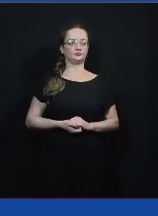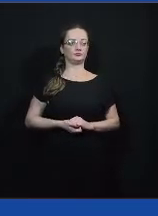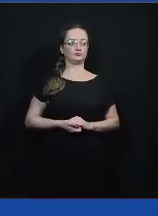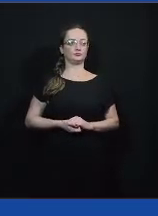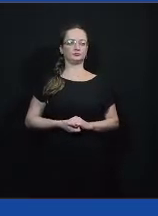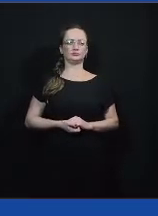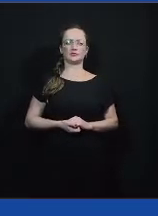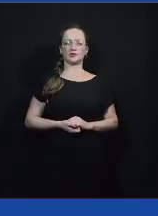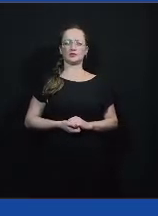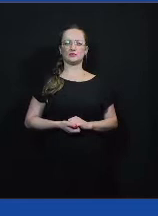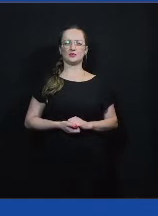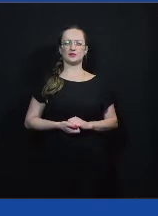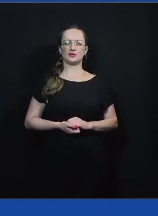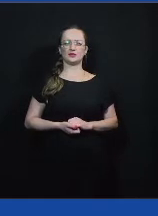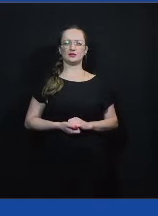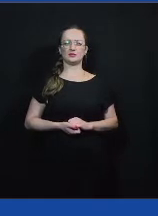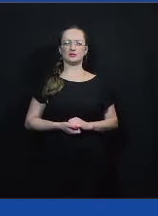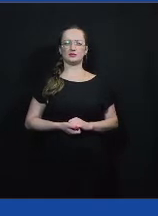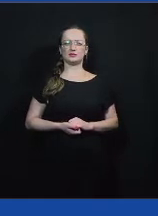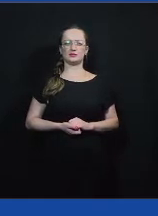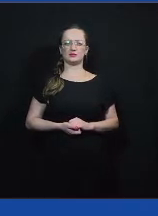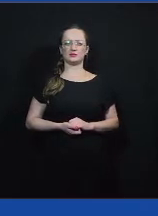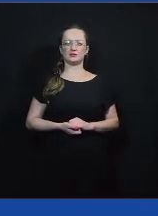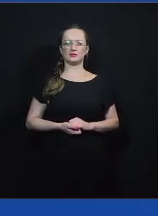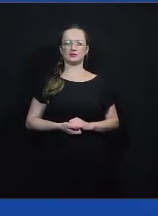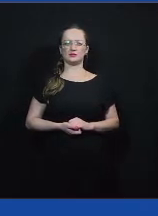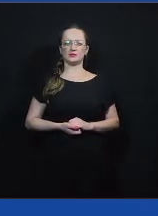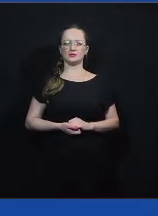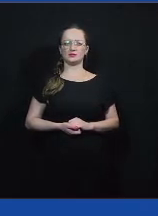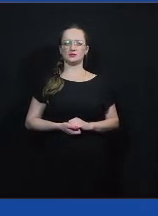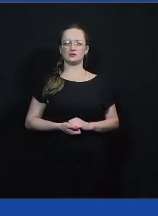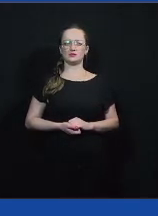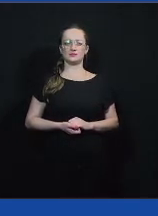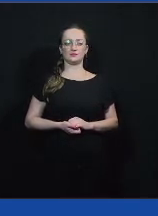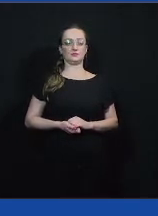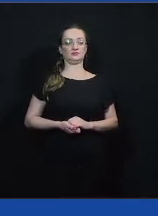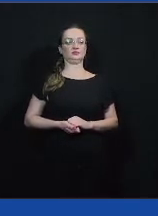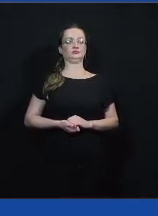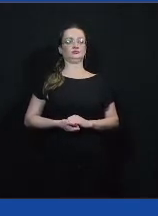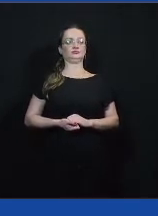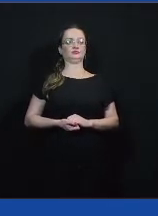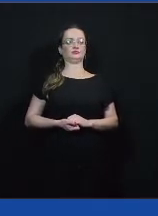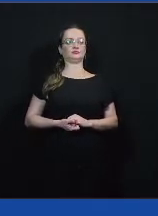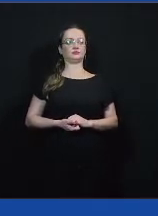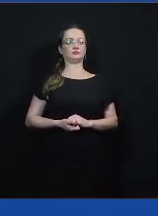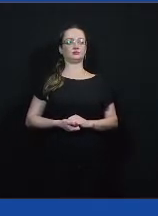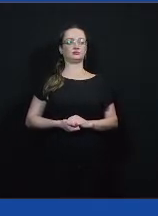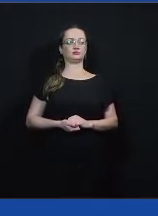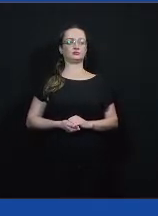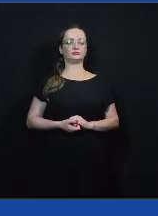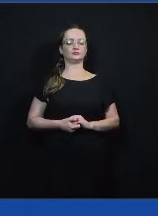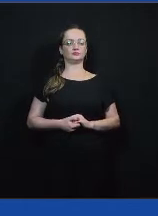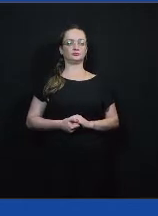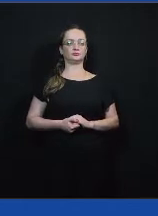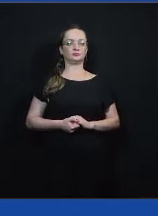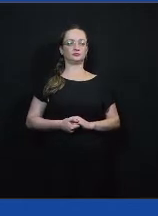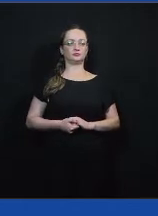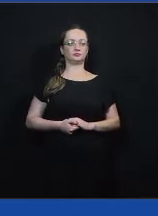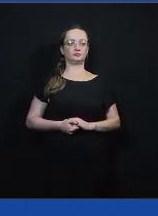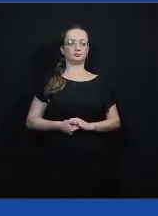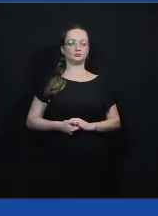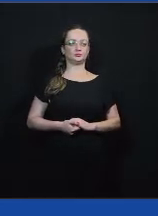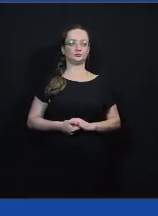outra antes da finalização ou depois na verdade